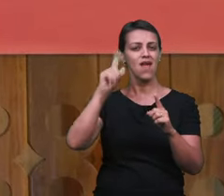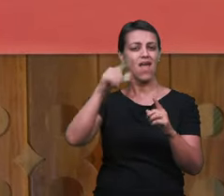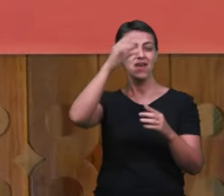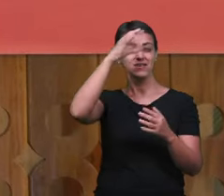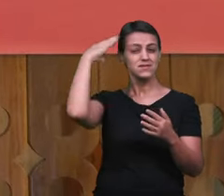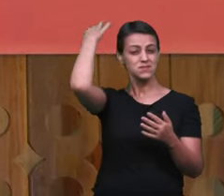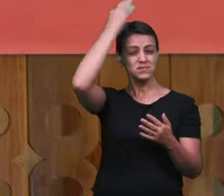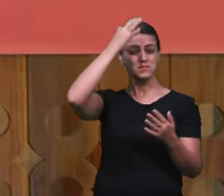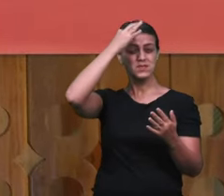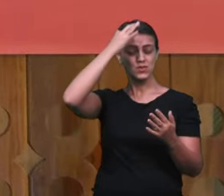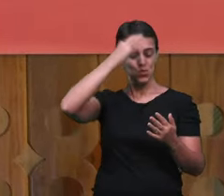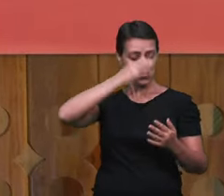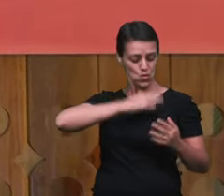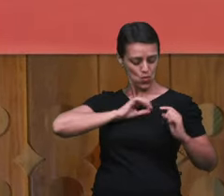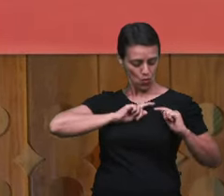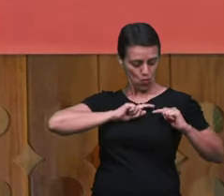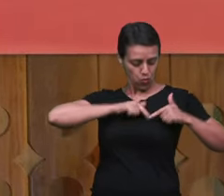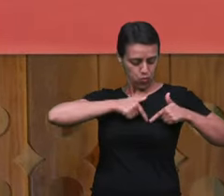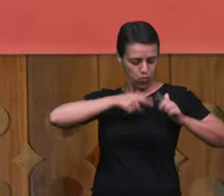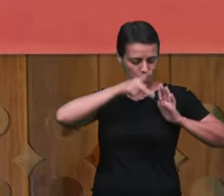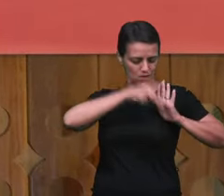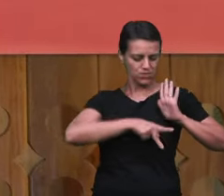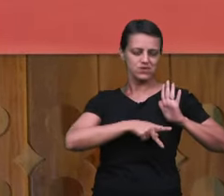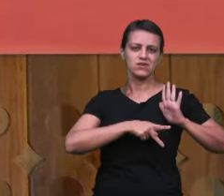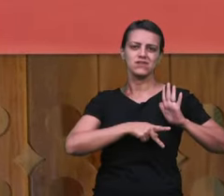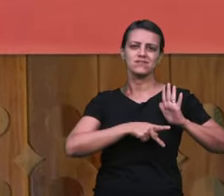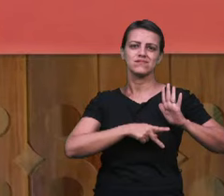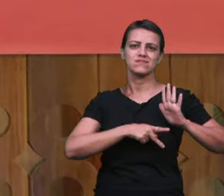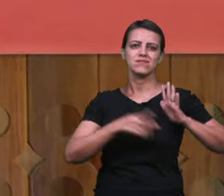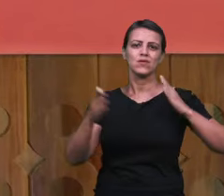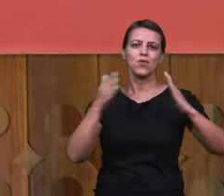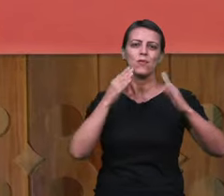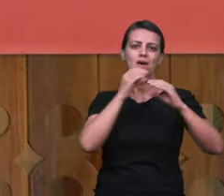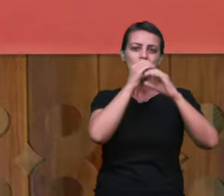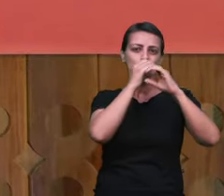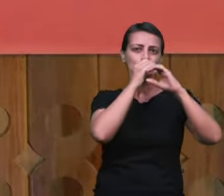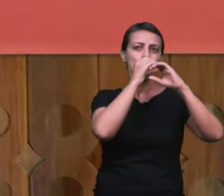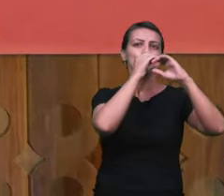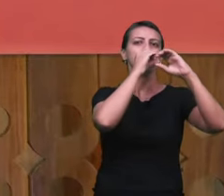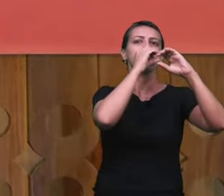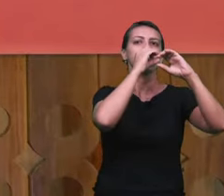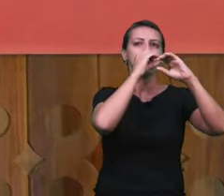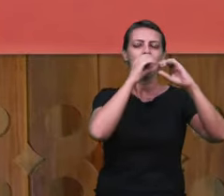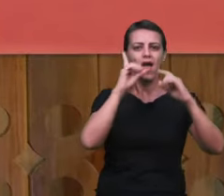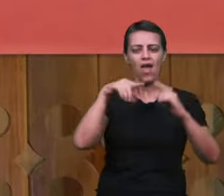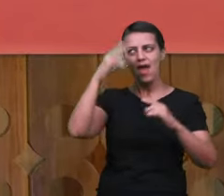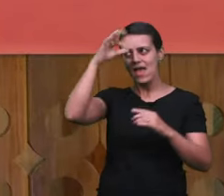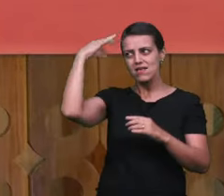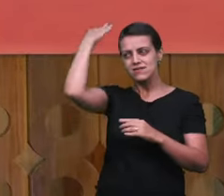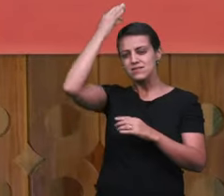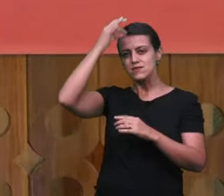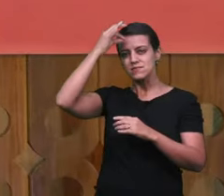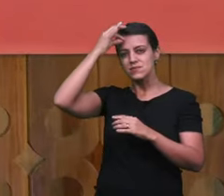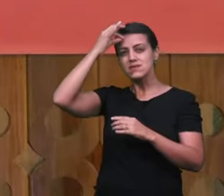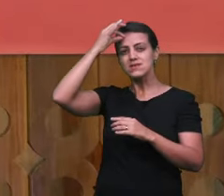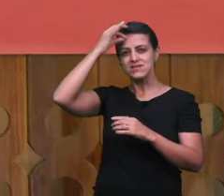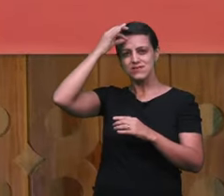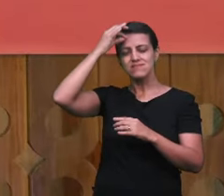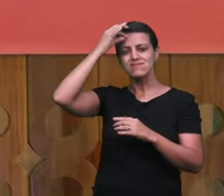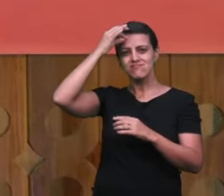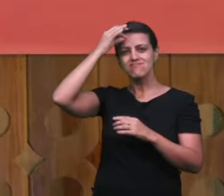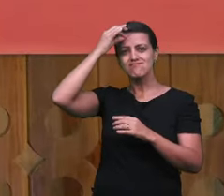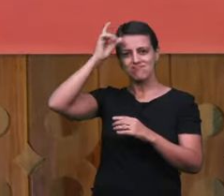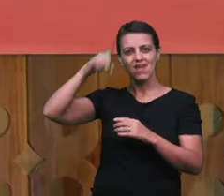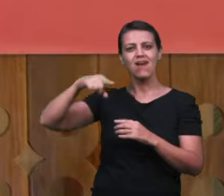o sopro é do Espírito, não é o sopro do teólogo, não é o sopro do